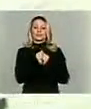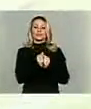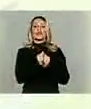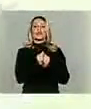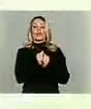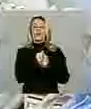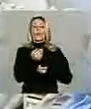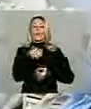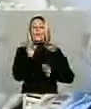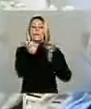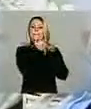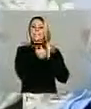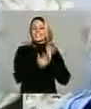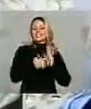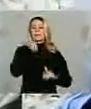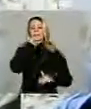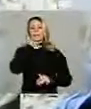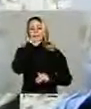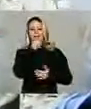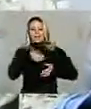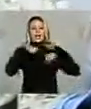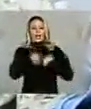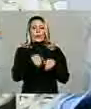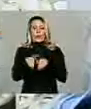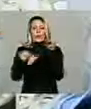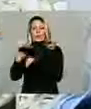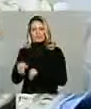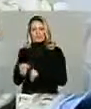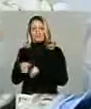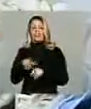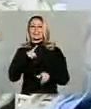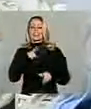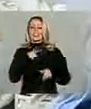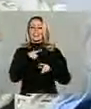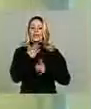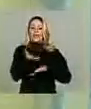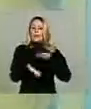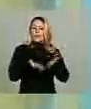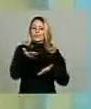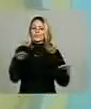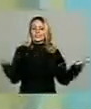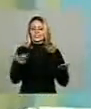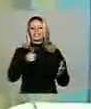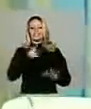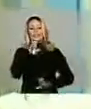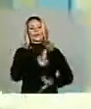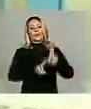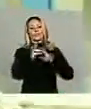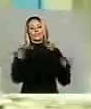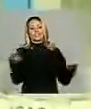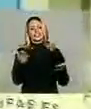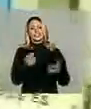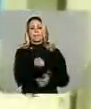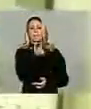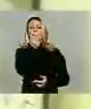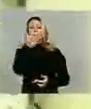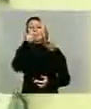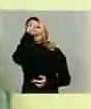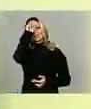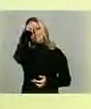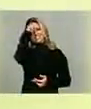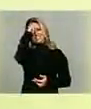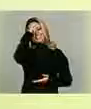Mamãe Canguru, um modelo de assistência neonatal humanizada e que hoje é utilizada em poucas